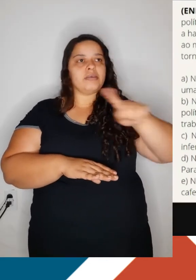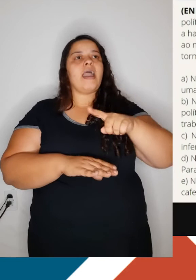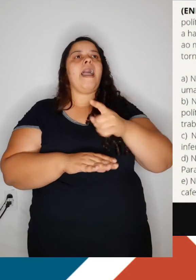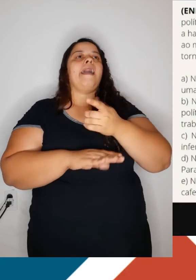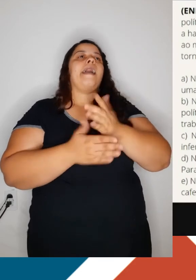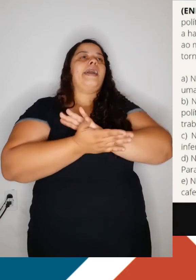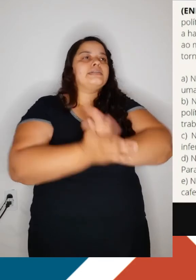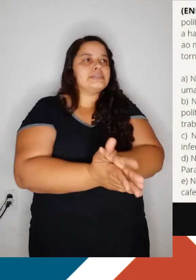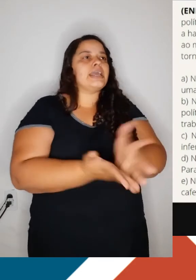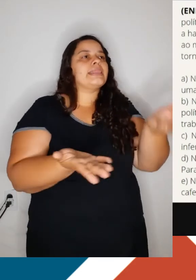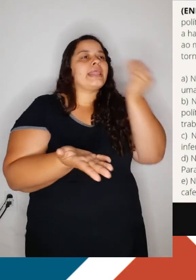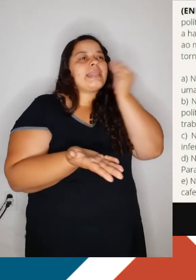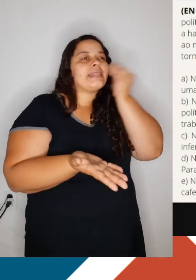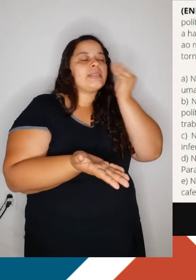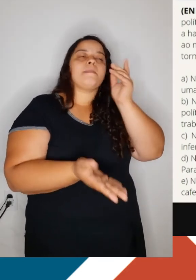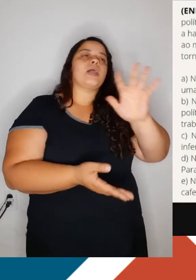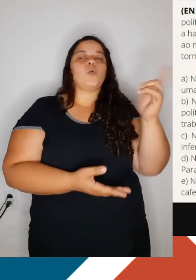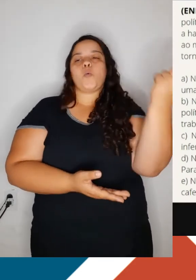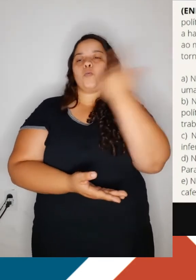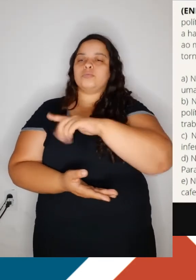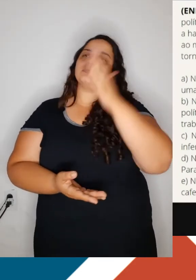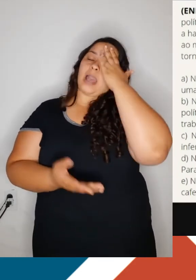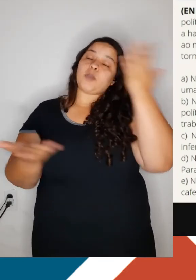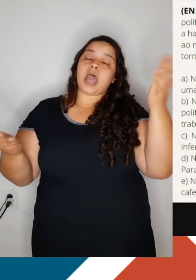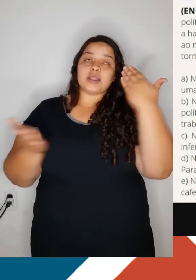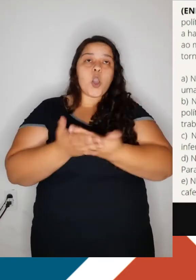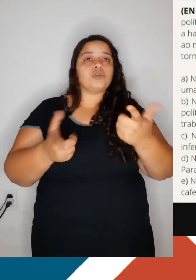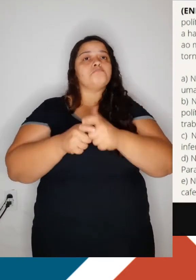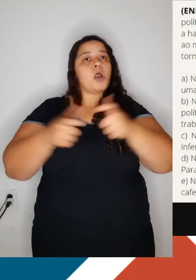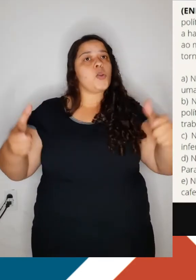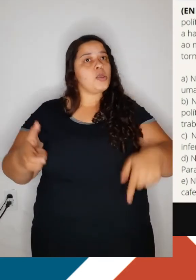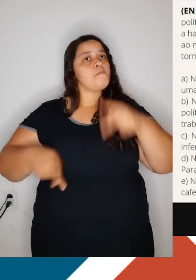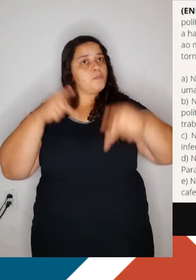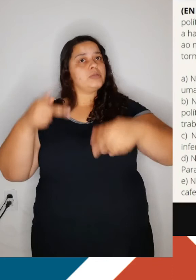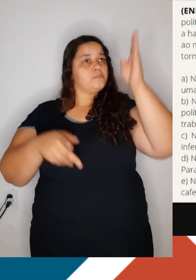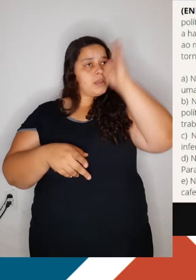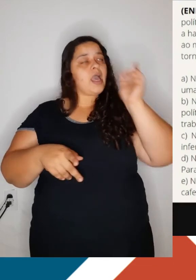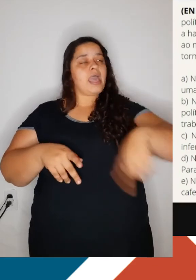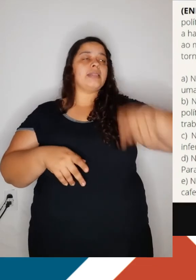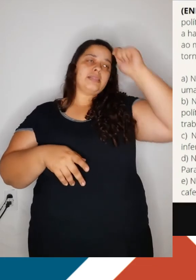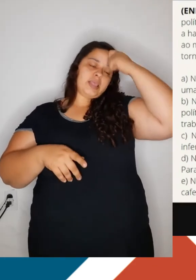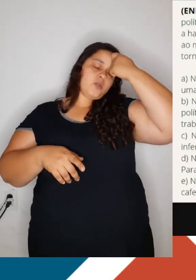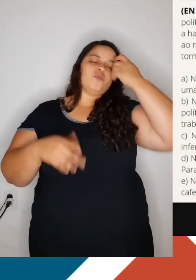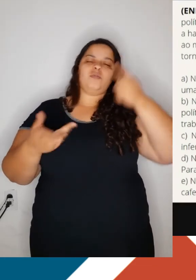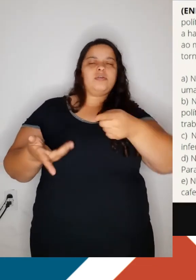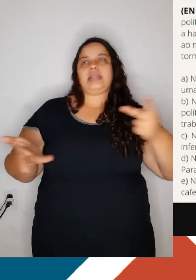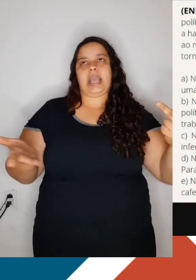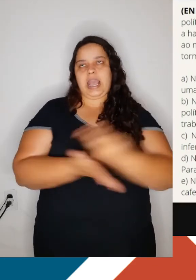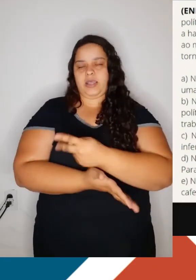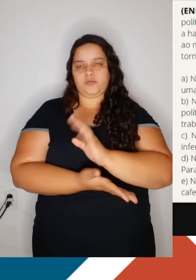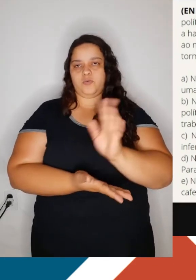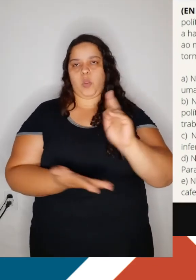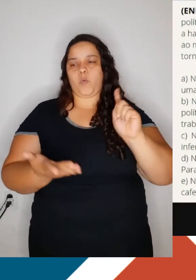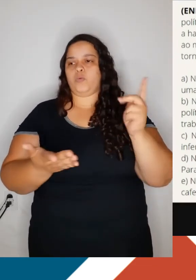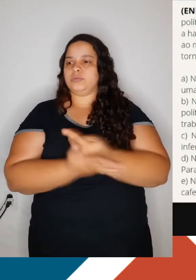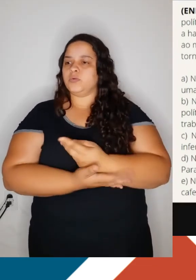cuja maioria da população é uma maioria de negros e negras, tá? Então essa alternativa C, ela está